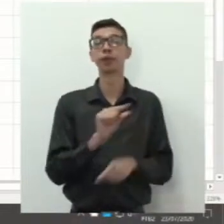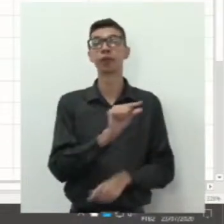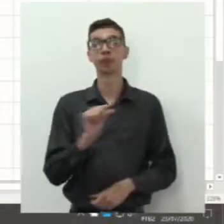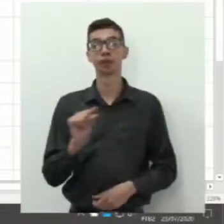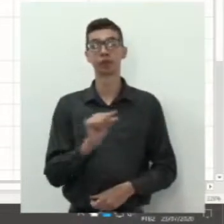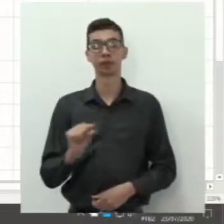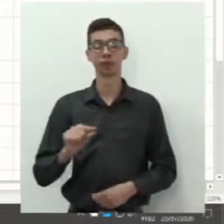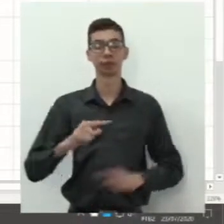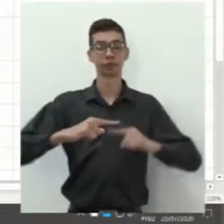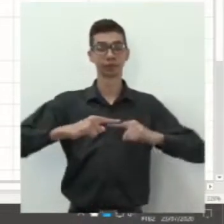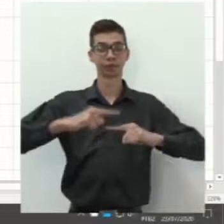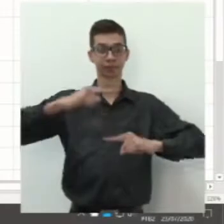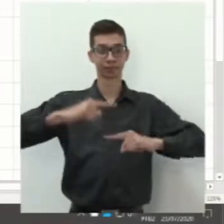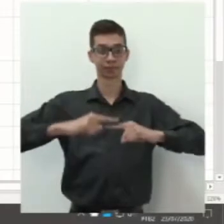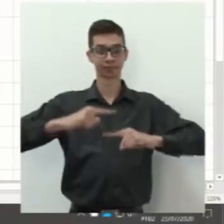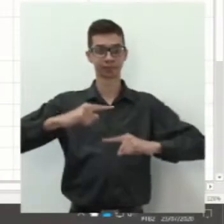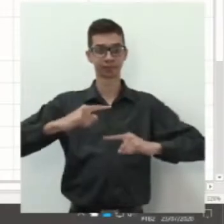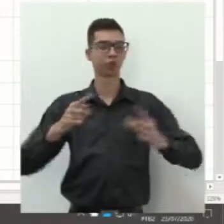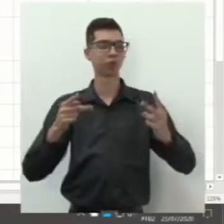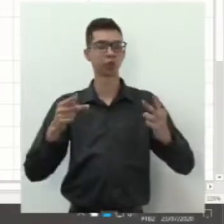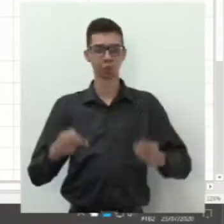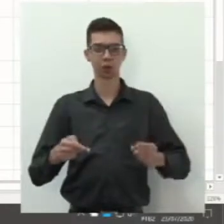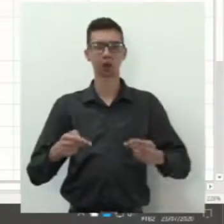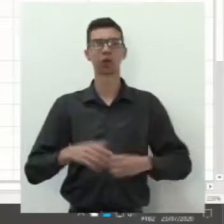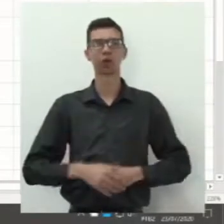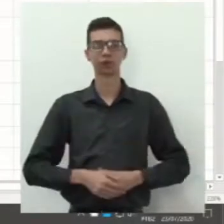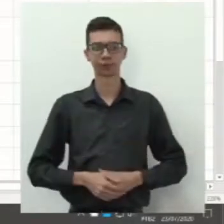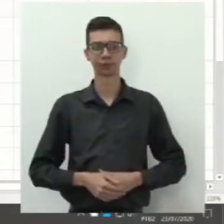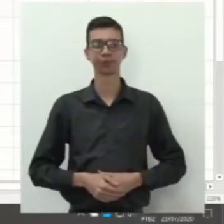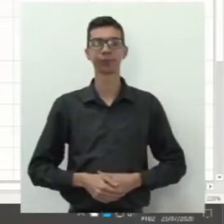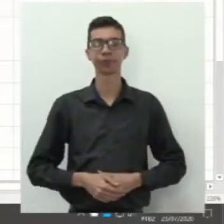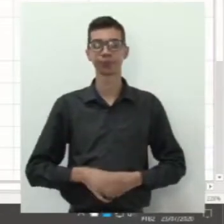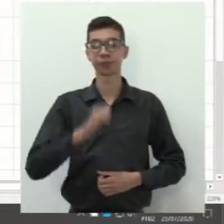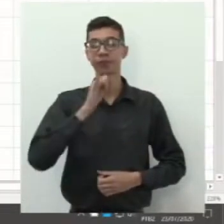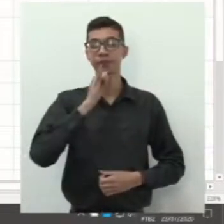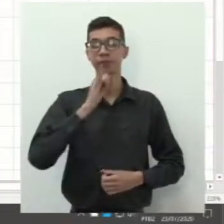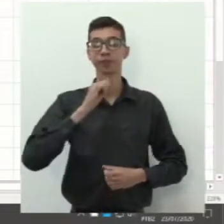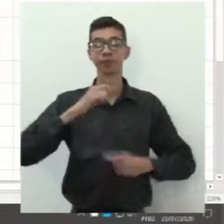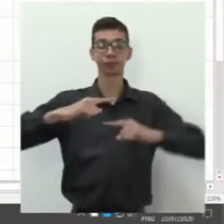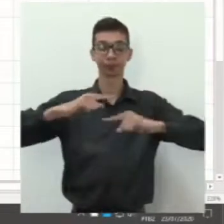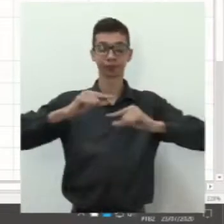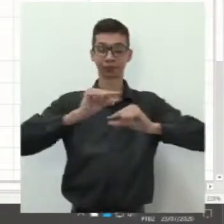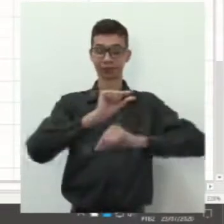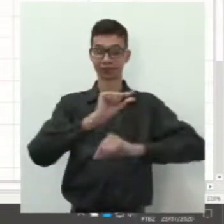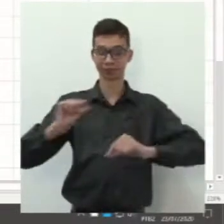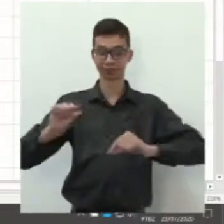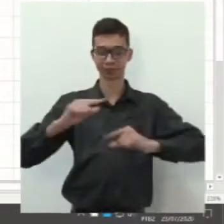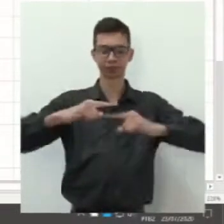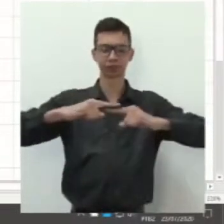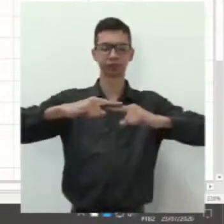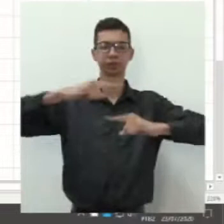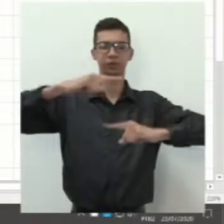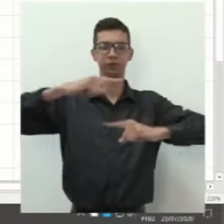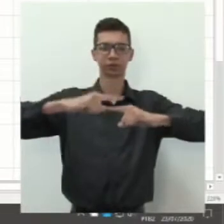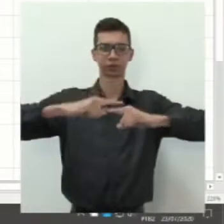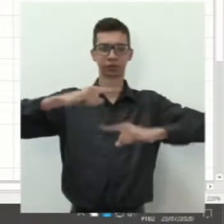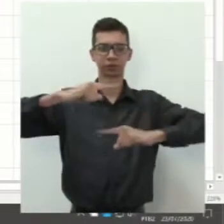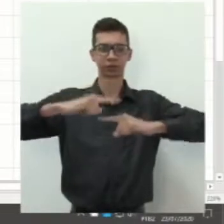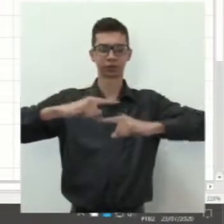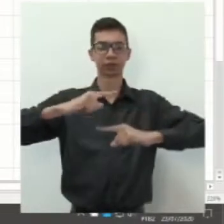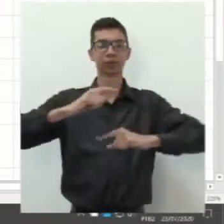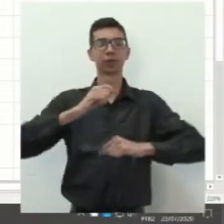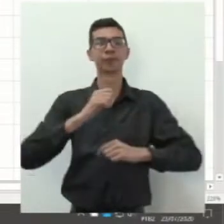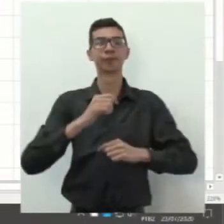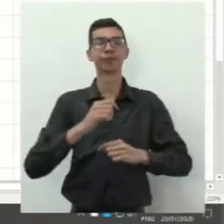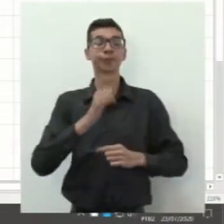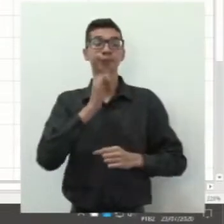a ideia é a mesma coisa. Então, a altura da linha ela vai se ajustar à altura do dado